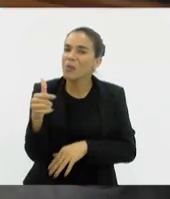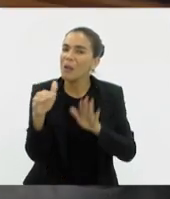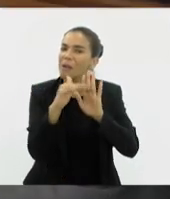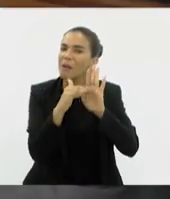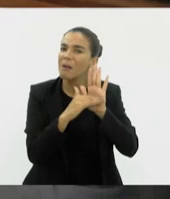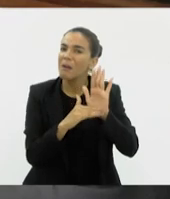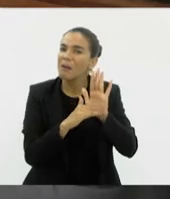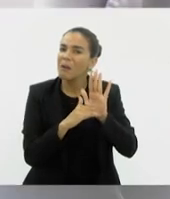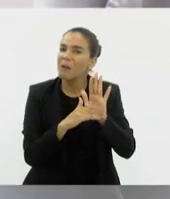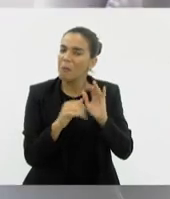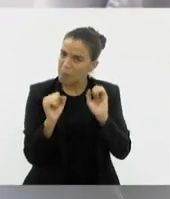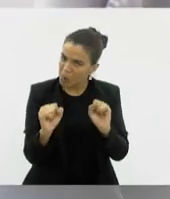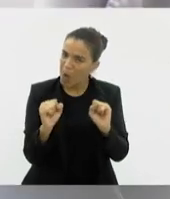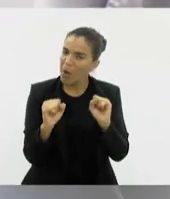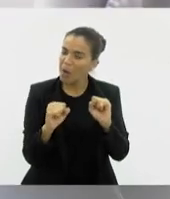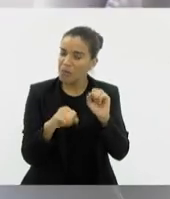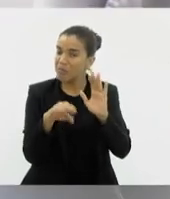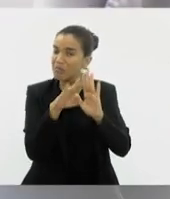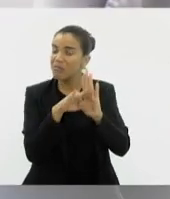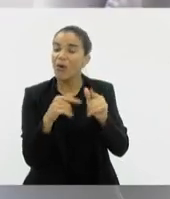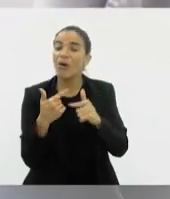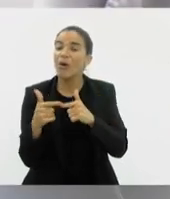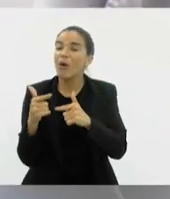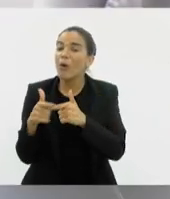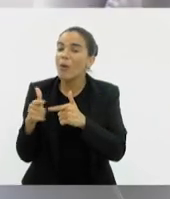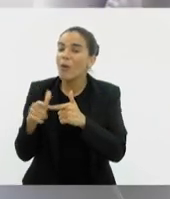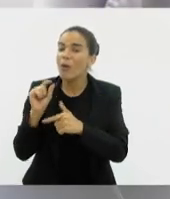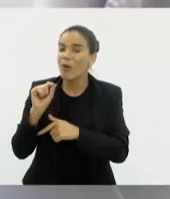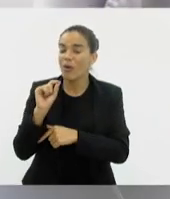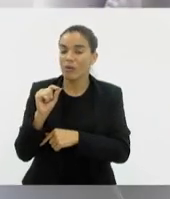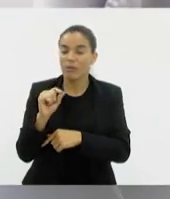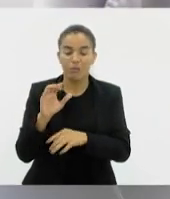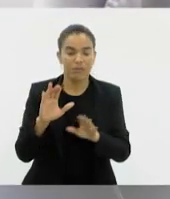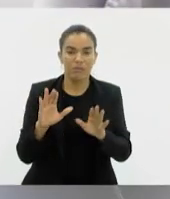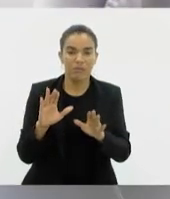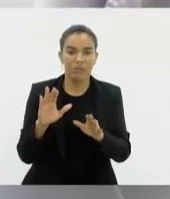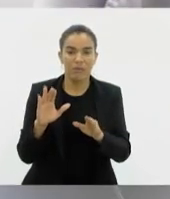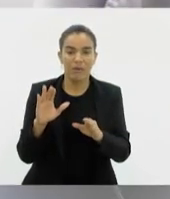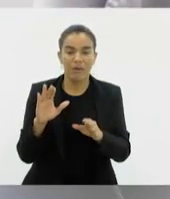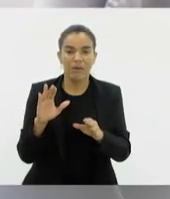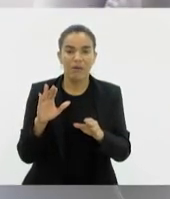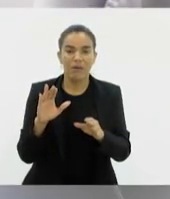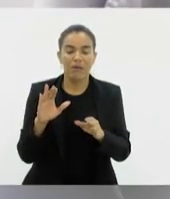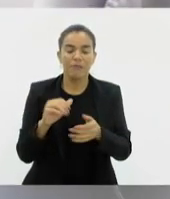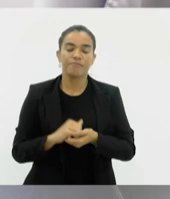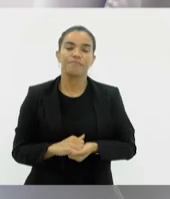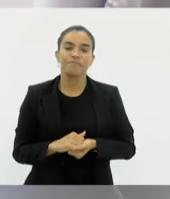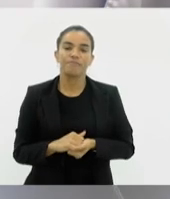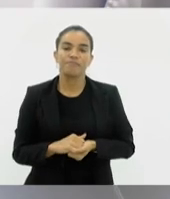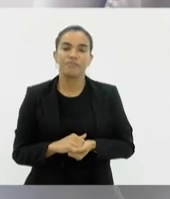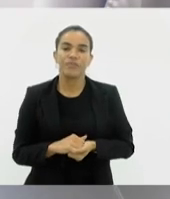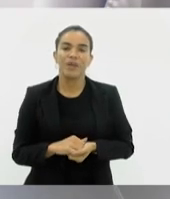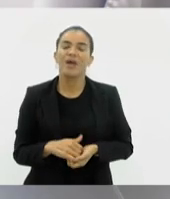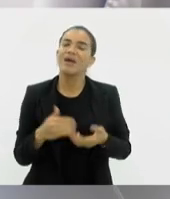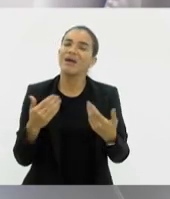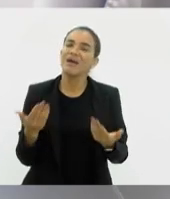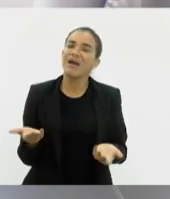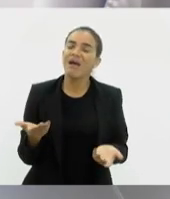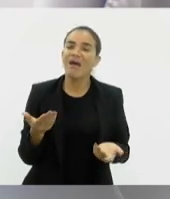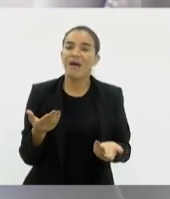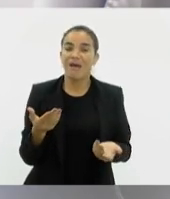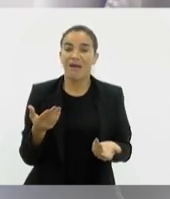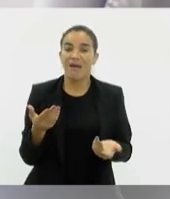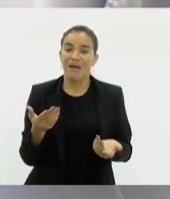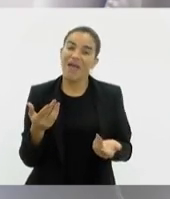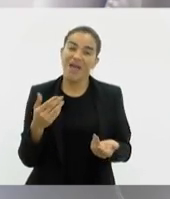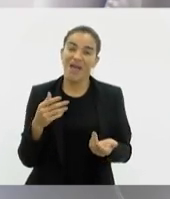genéricos podem ir para a pauta. O problema é que a gente criou um procedimento na CCJ que ainda não foi para o plenário. É. Mas o senhor chega lá... O